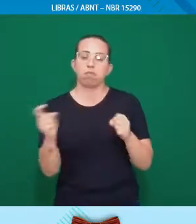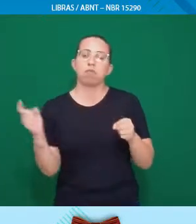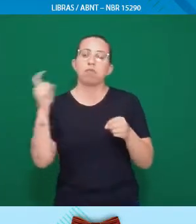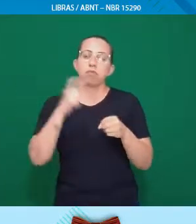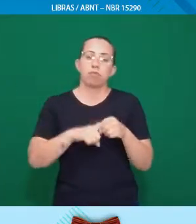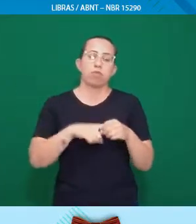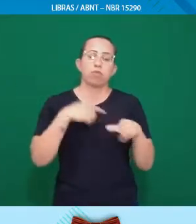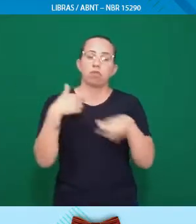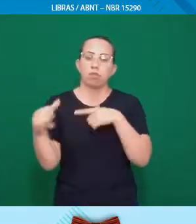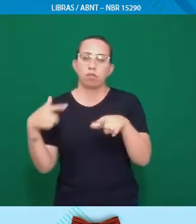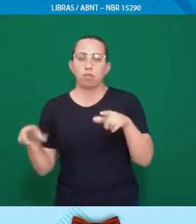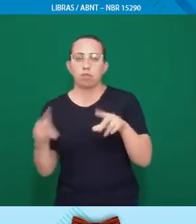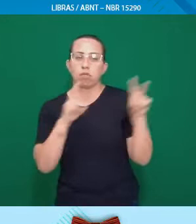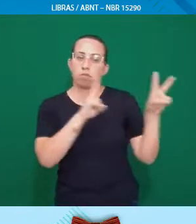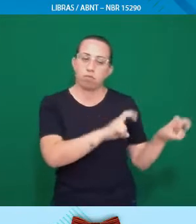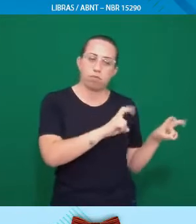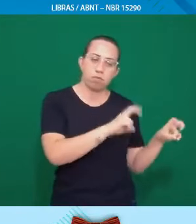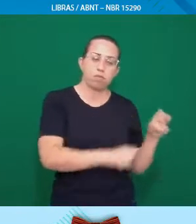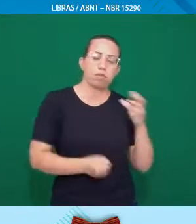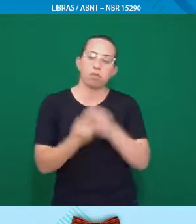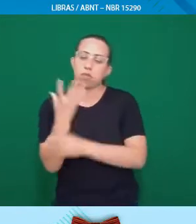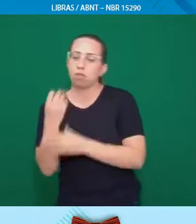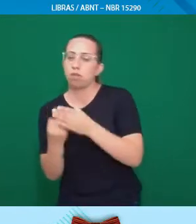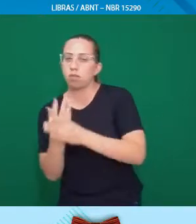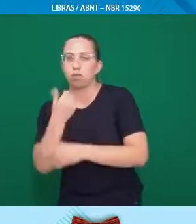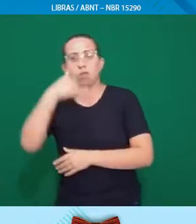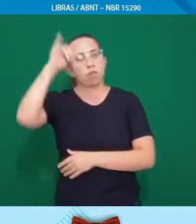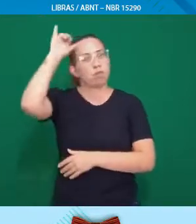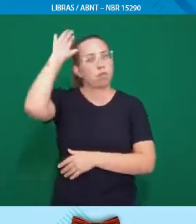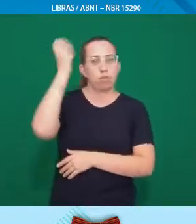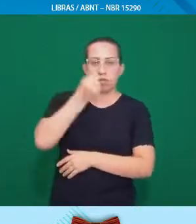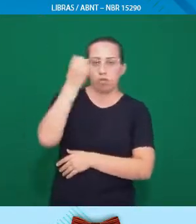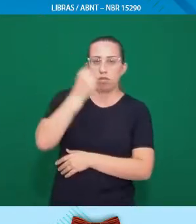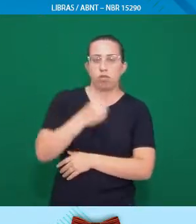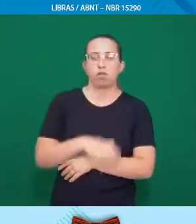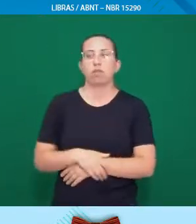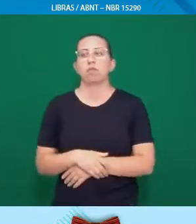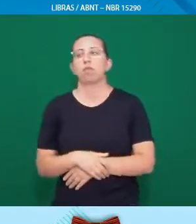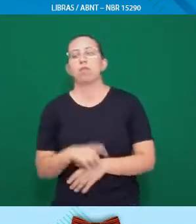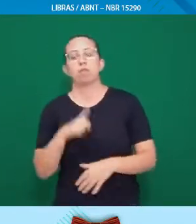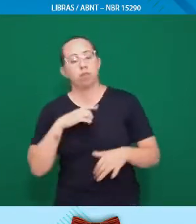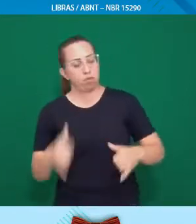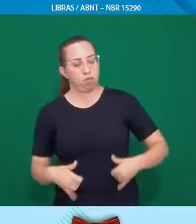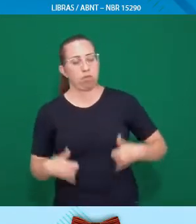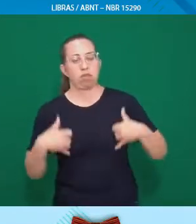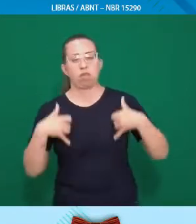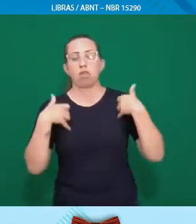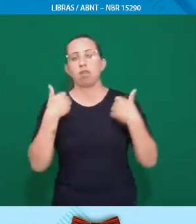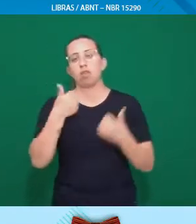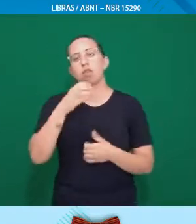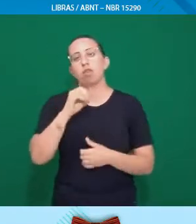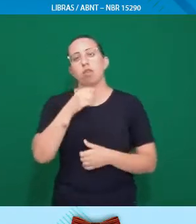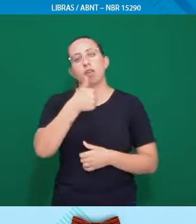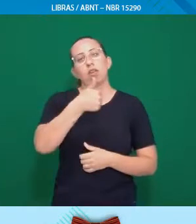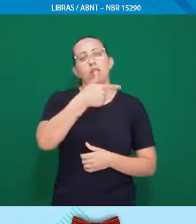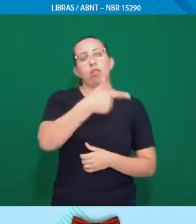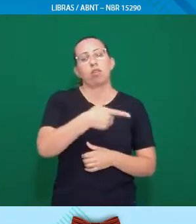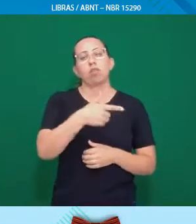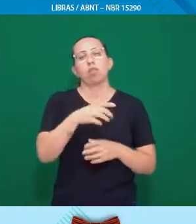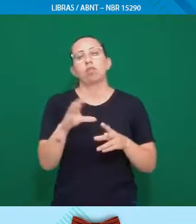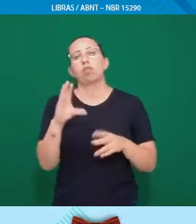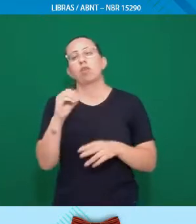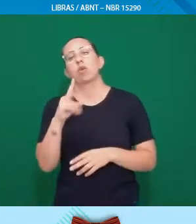voltado ao grande negócio nosso município e fomenta eu sempre falo aqui que orgulho de nós ter equipa 1012